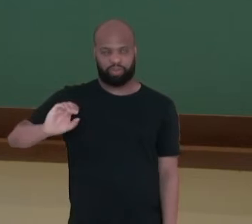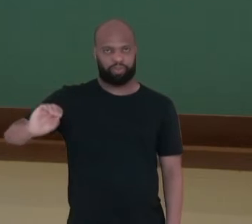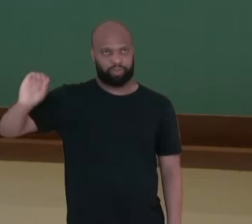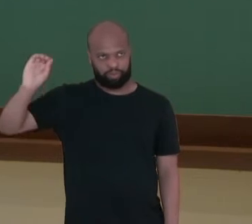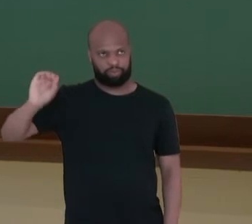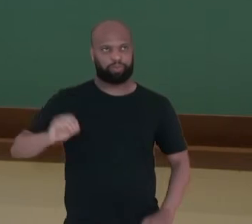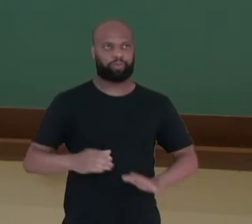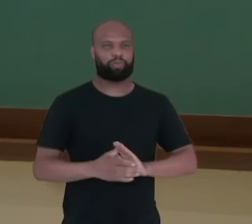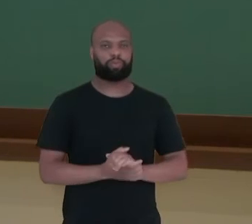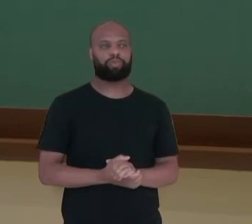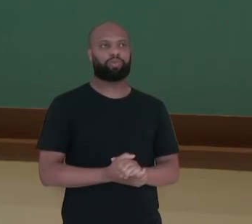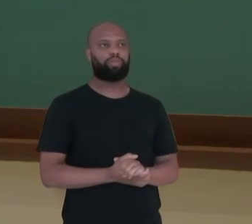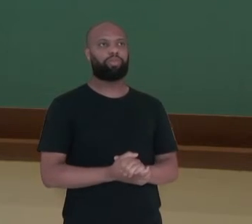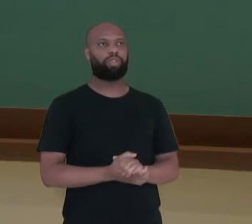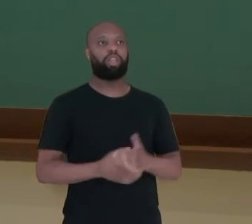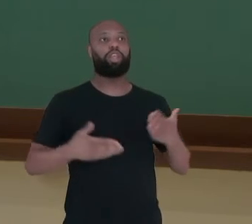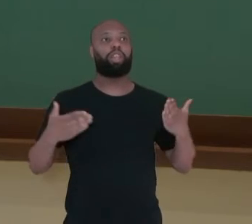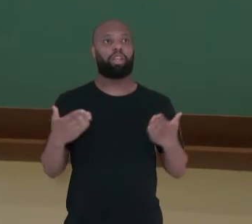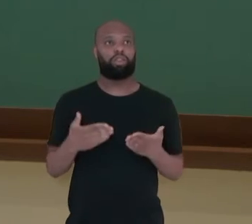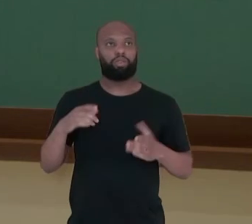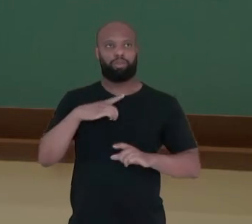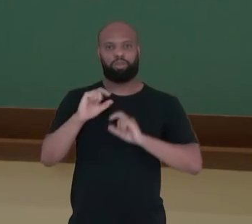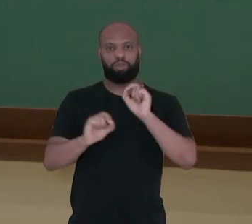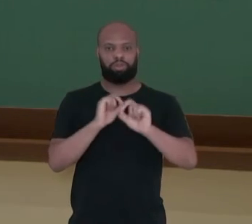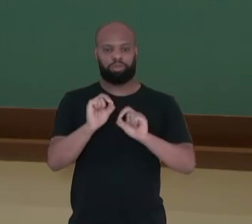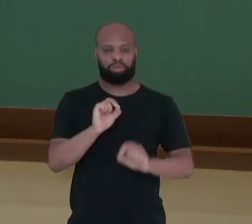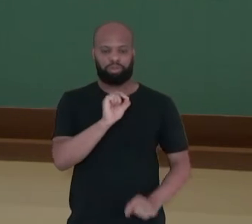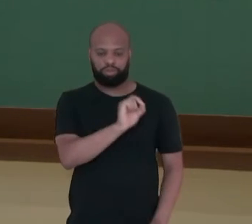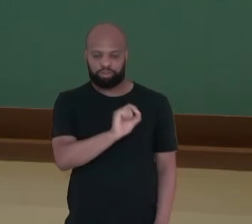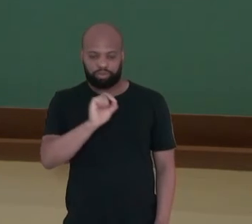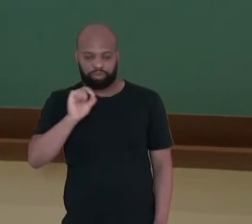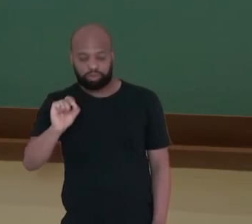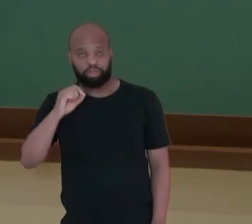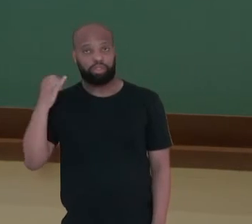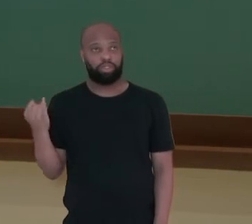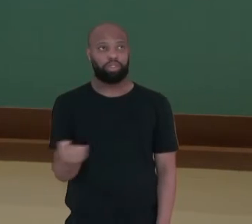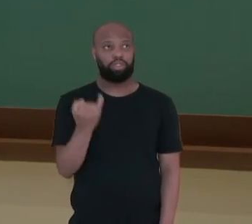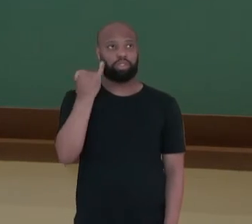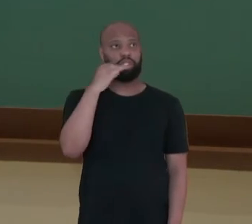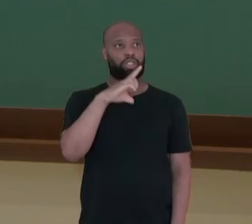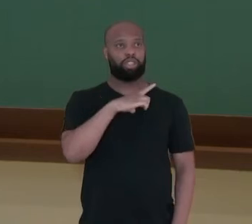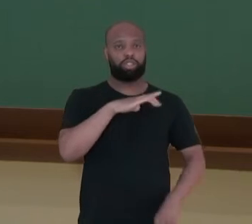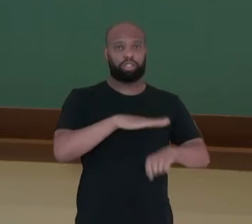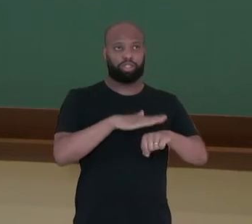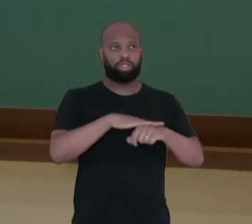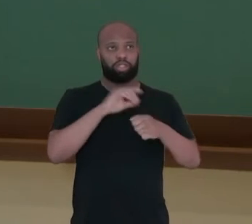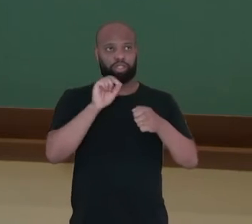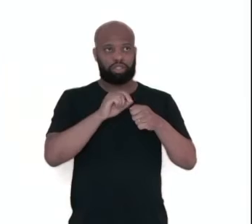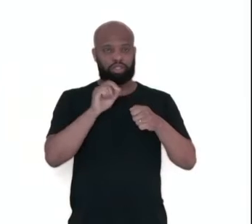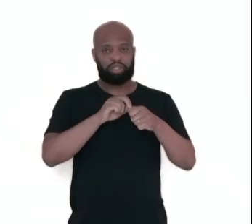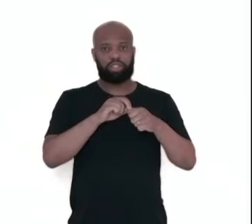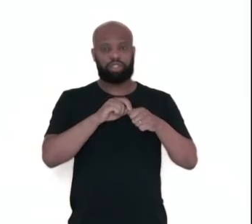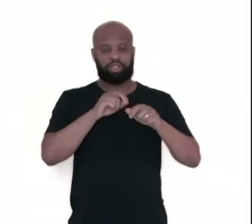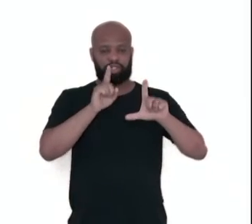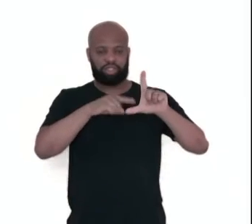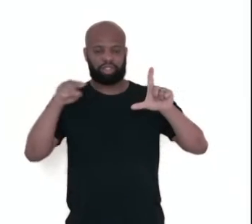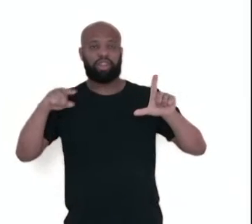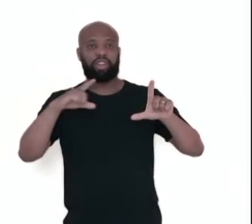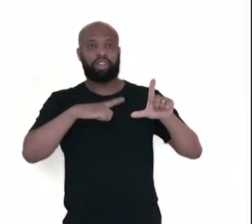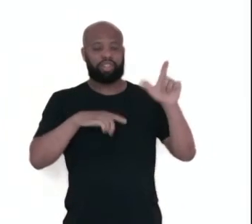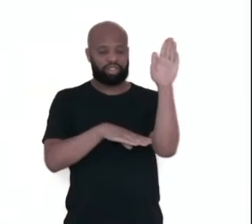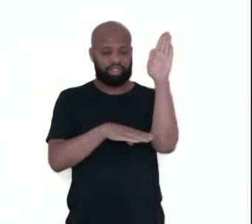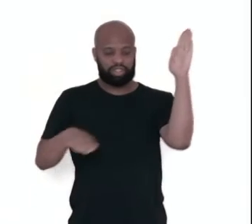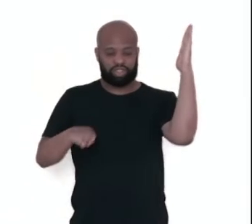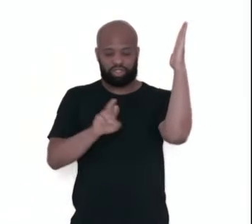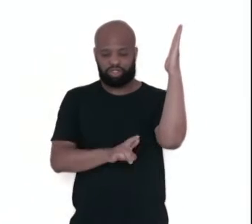bom? Pontos notáveis. Quais são os pontos super importantes na construção de um gráfico? Gente, as raízes